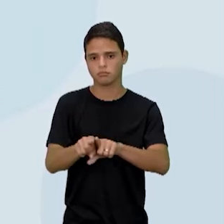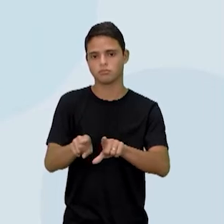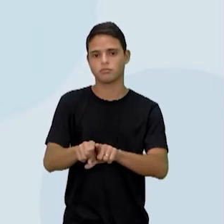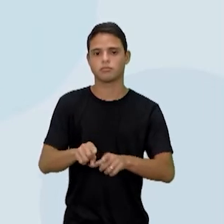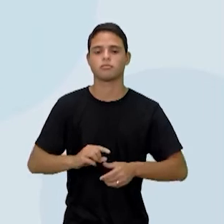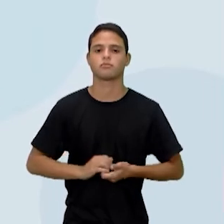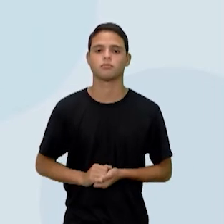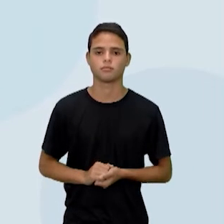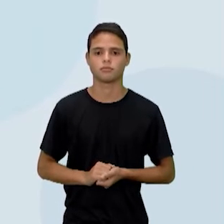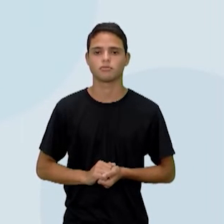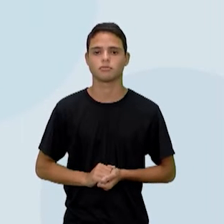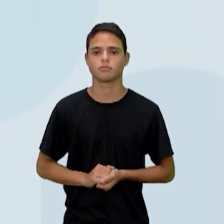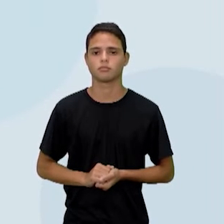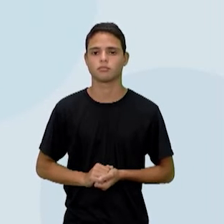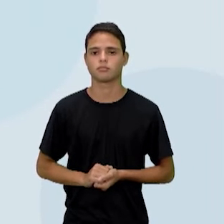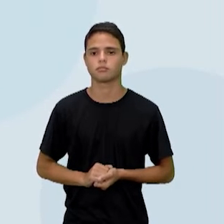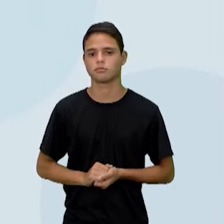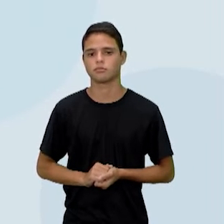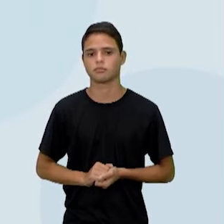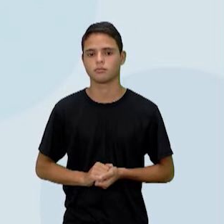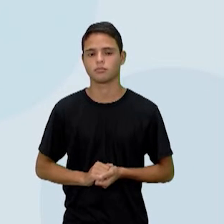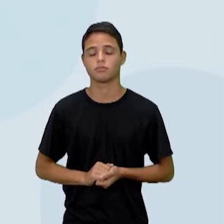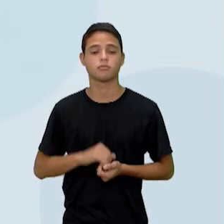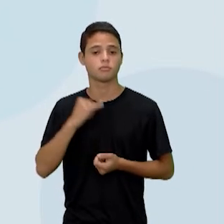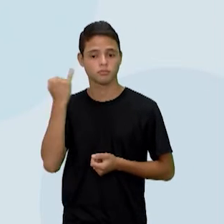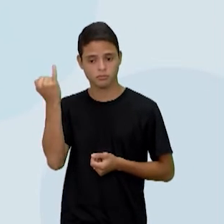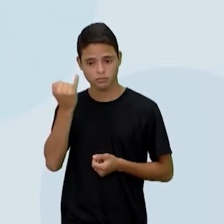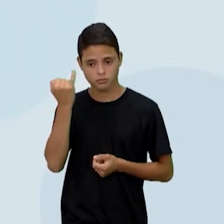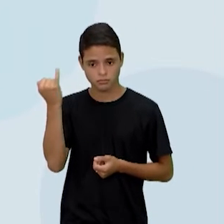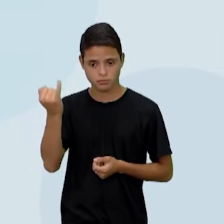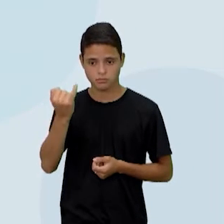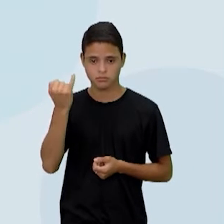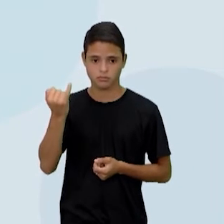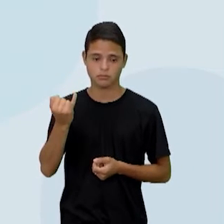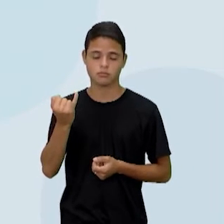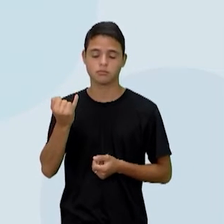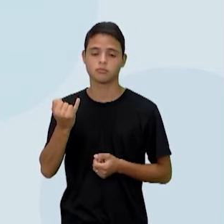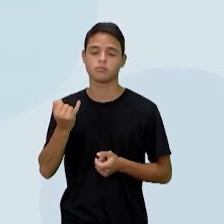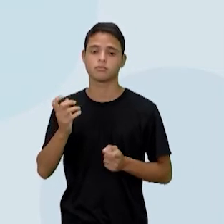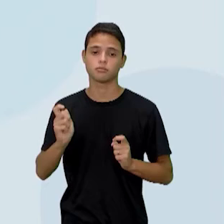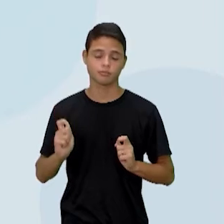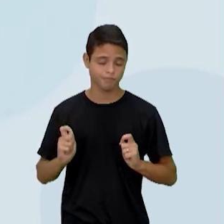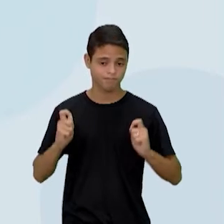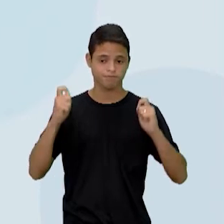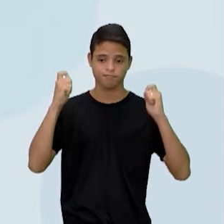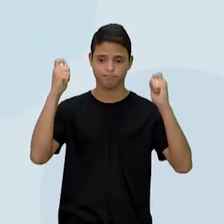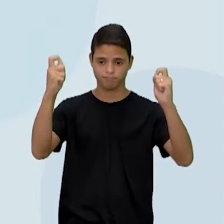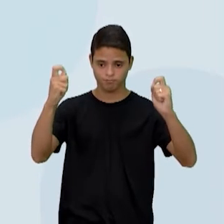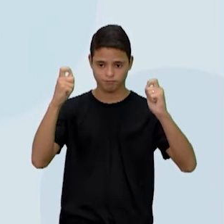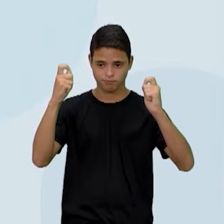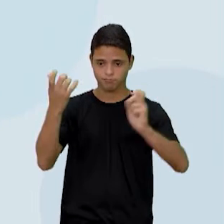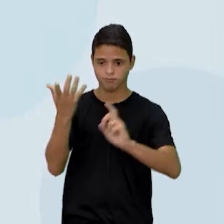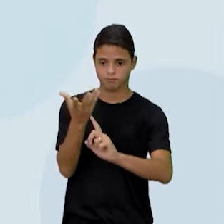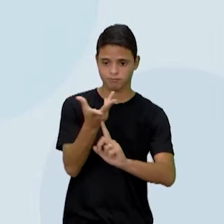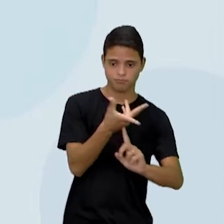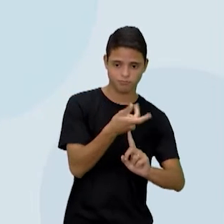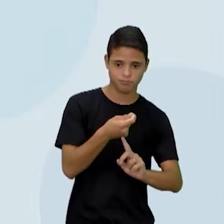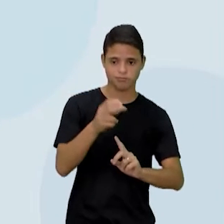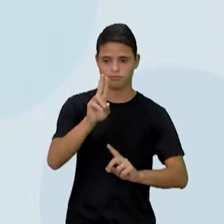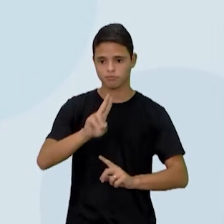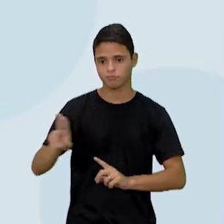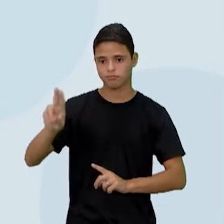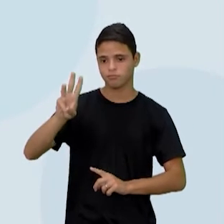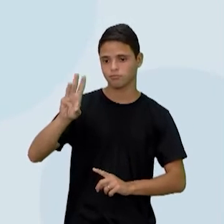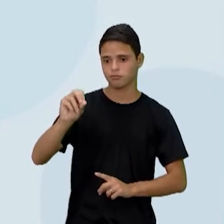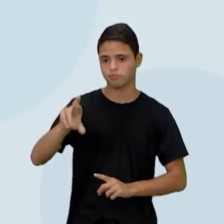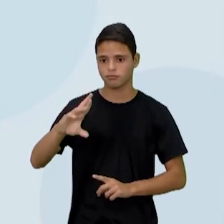tá? Então, é muito importante essa questão dessas intervenções artísticas em dança, através desses workshops, através dessas palestras,